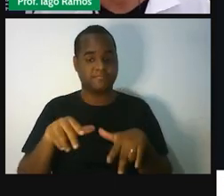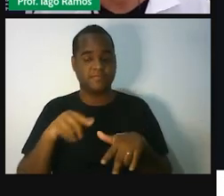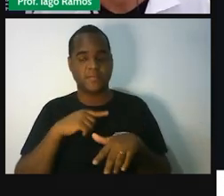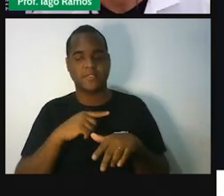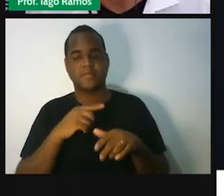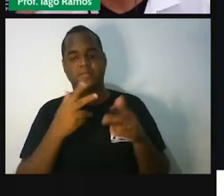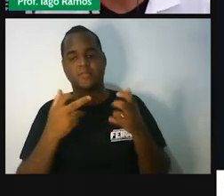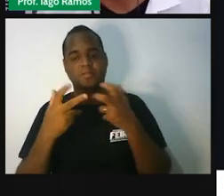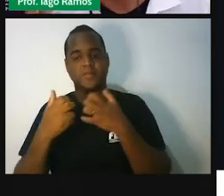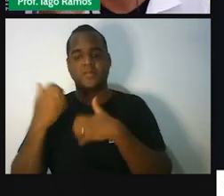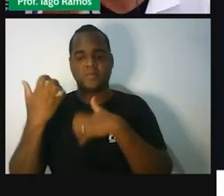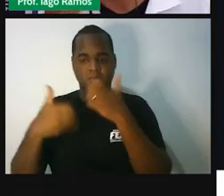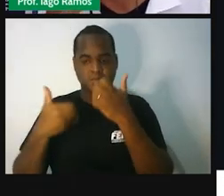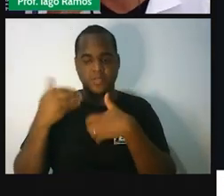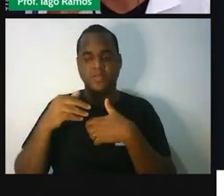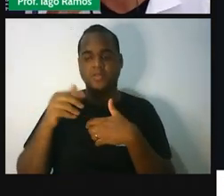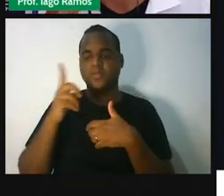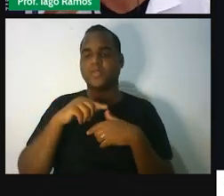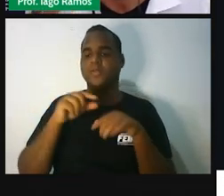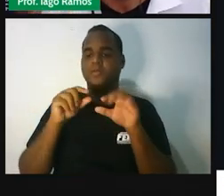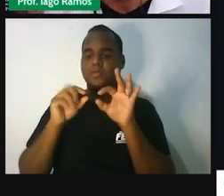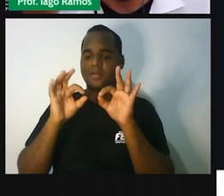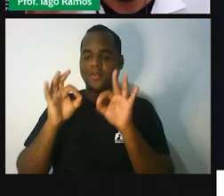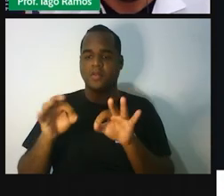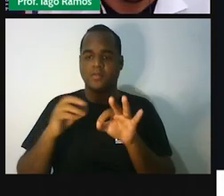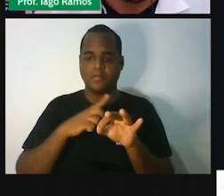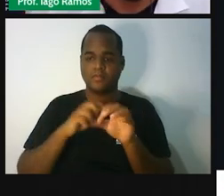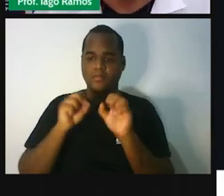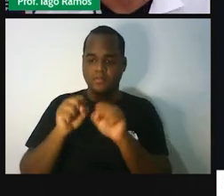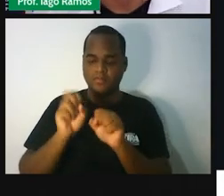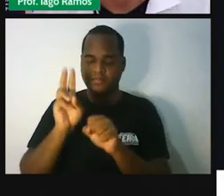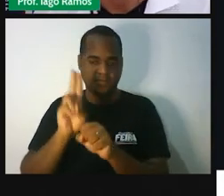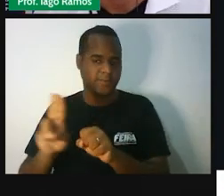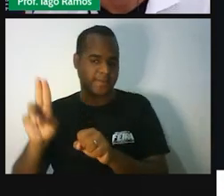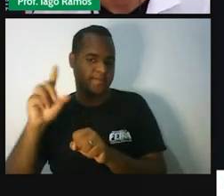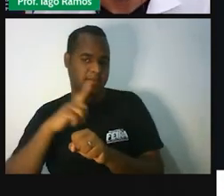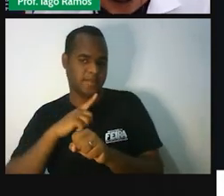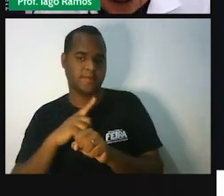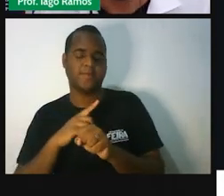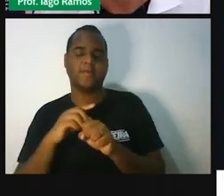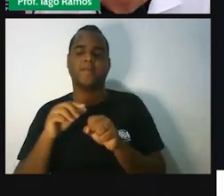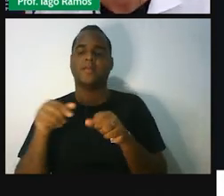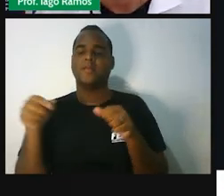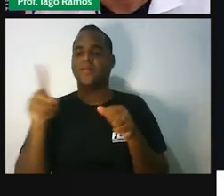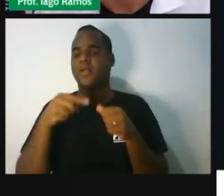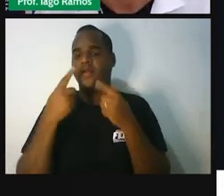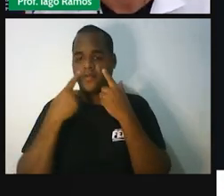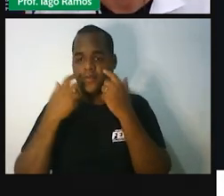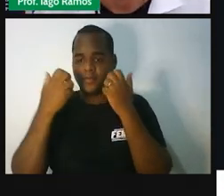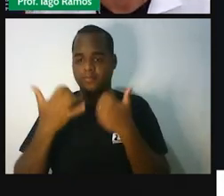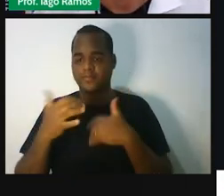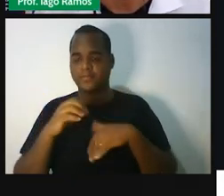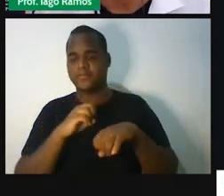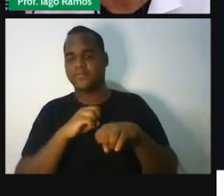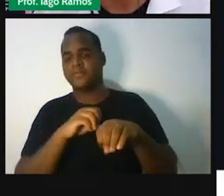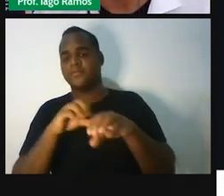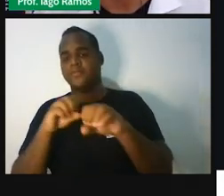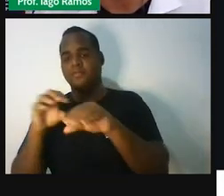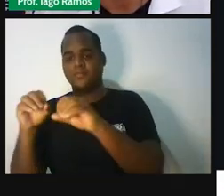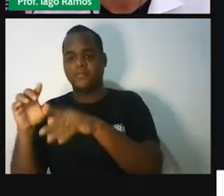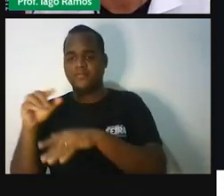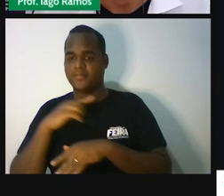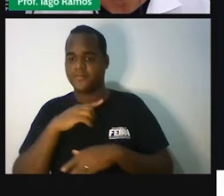sua volta que a gente pode usar, né, o que a gente viu aqui nesta aula.